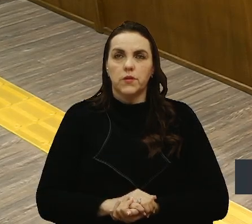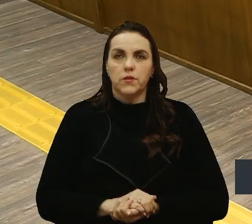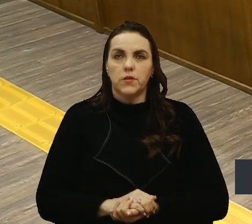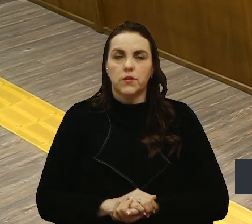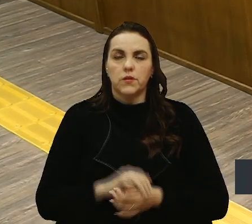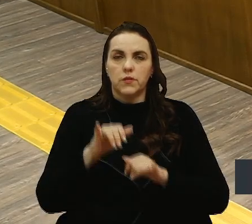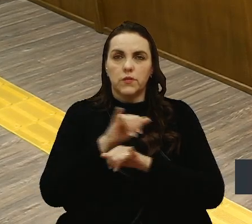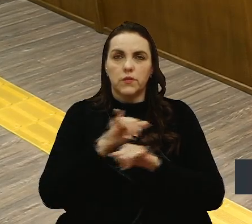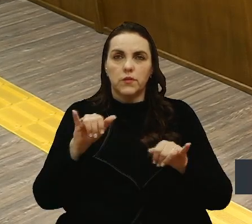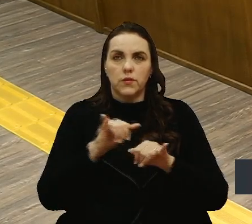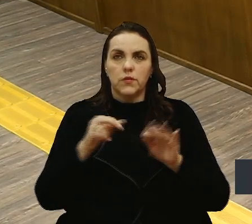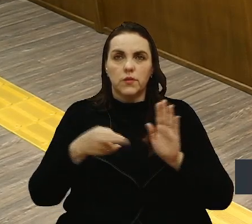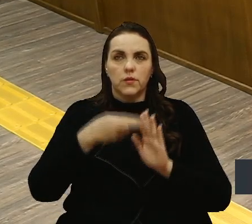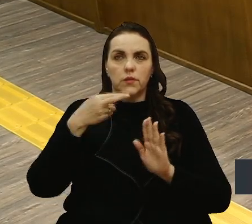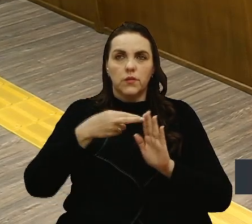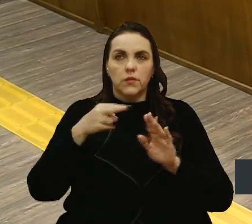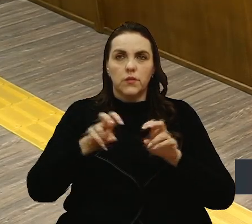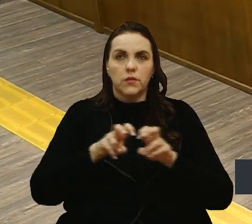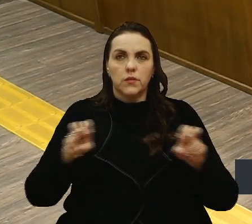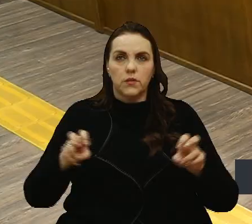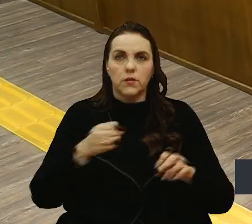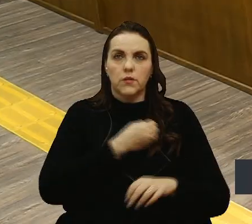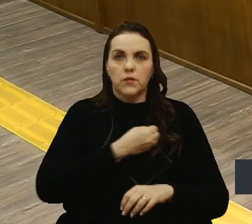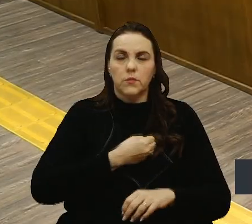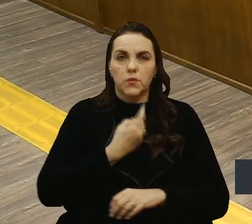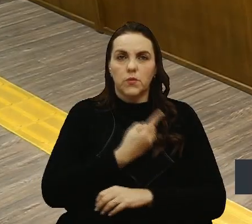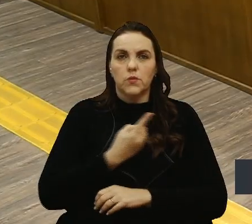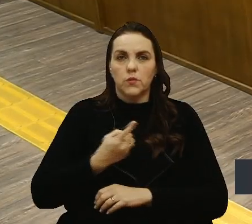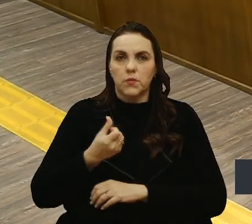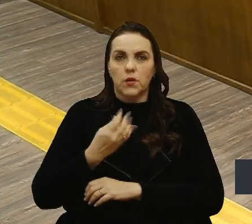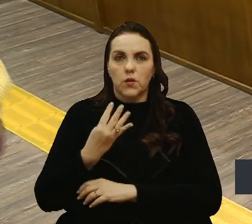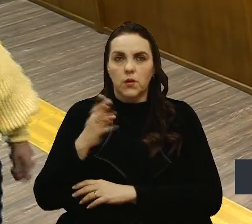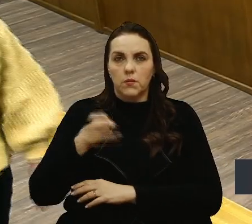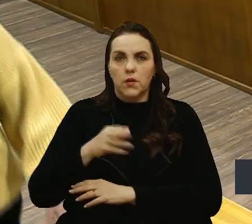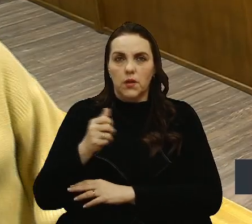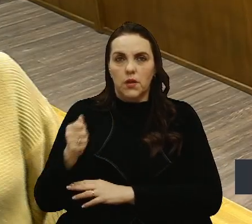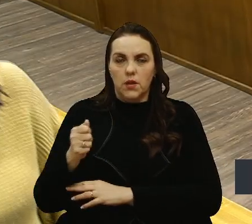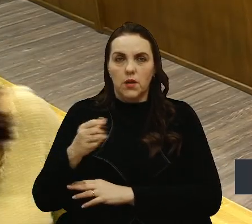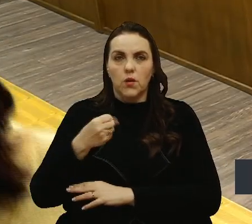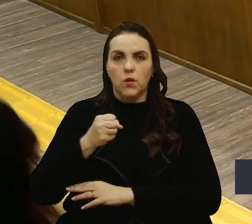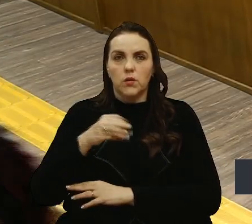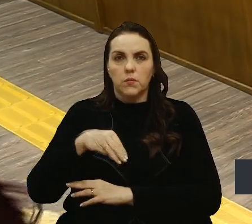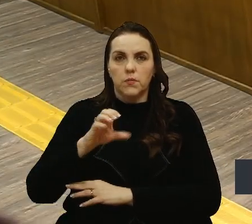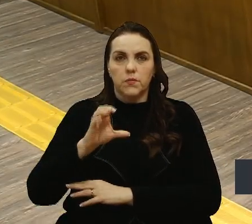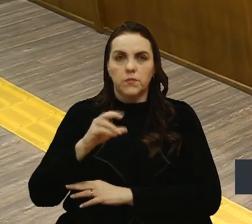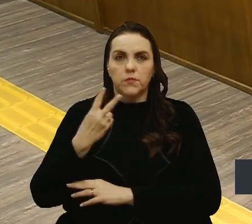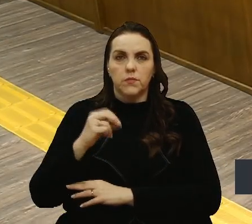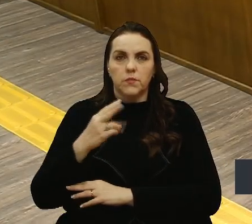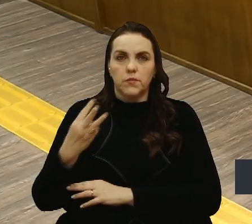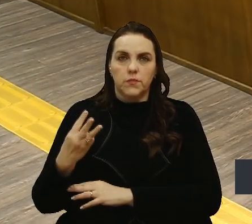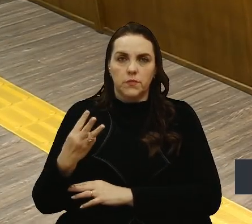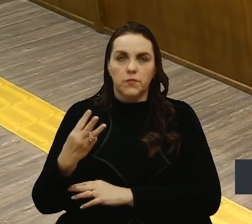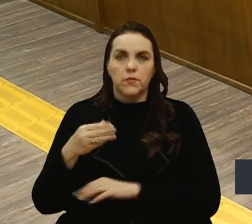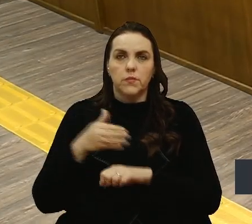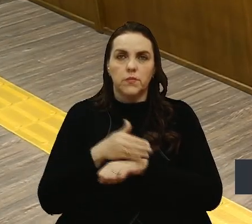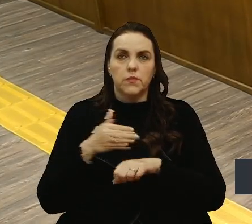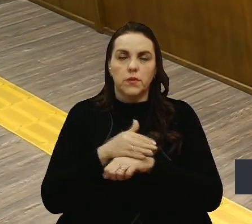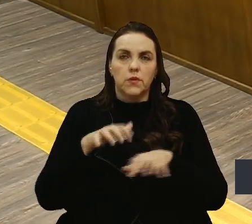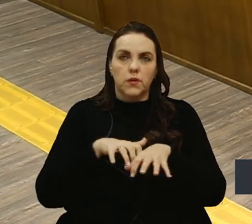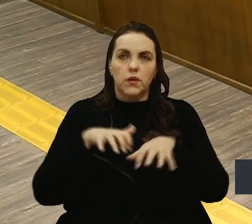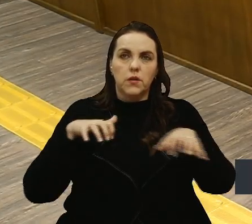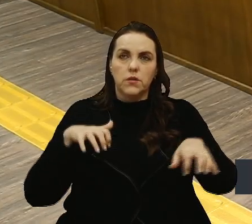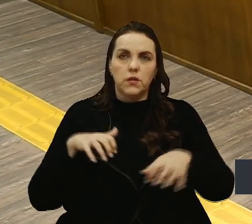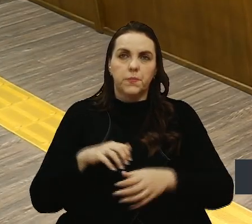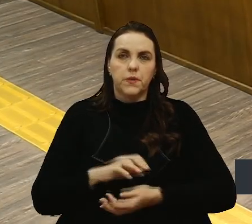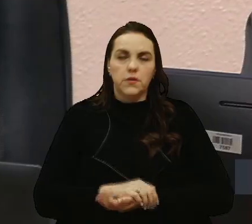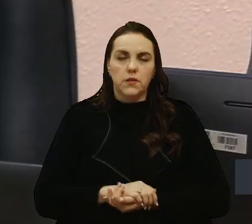Informo que nos termos da resolução de mesa número 164/A de 8 de março de 2023, fica assegurada a participação remota das vereadoras e dos